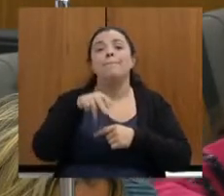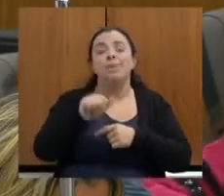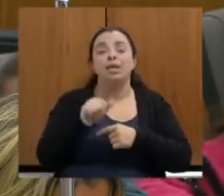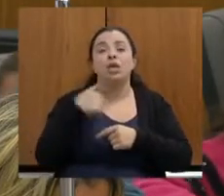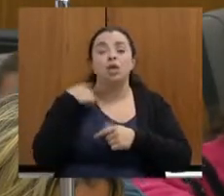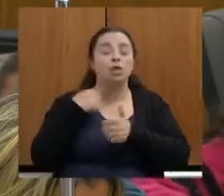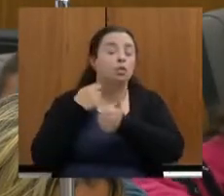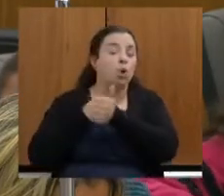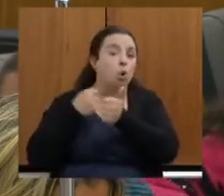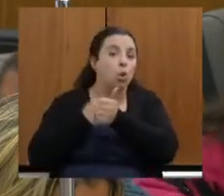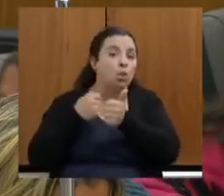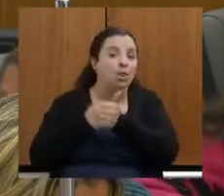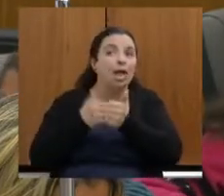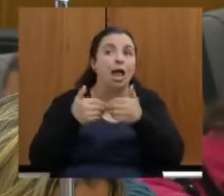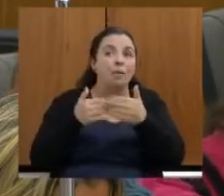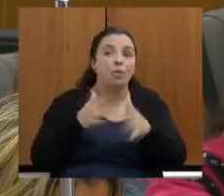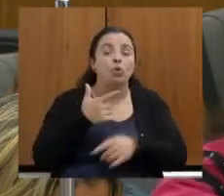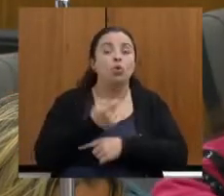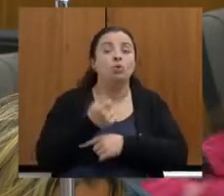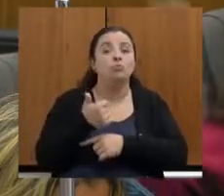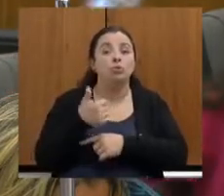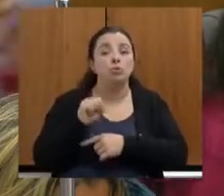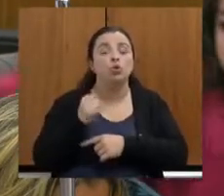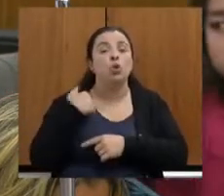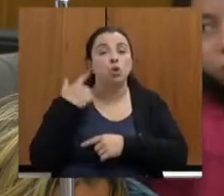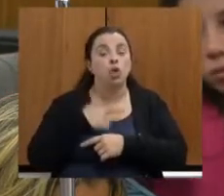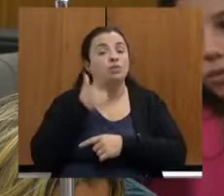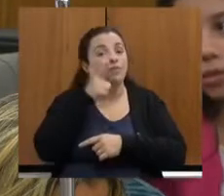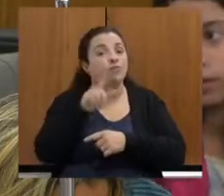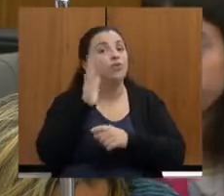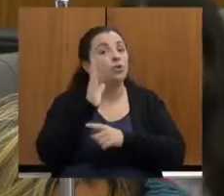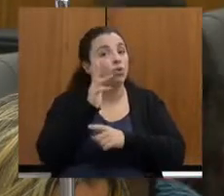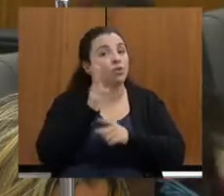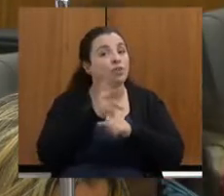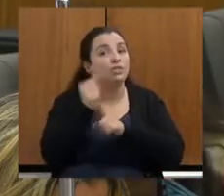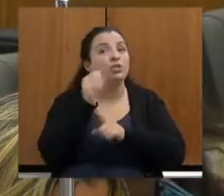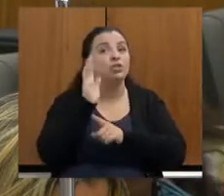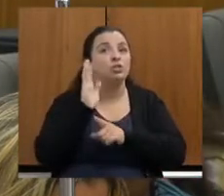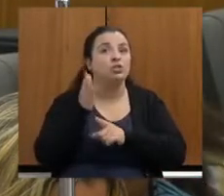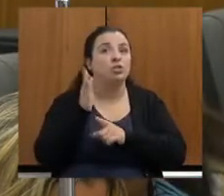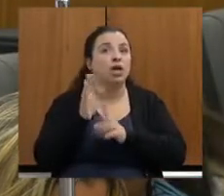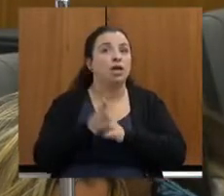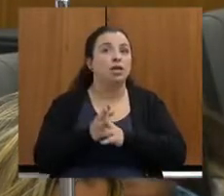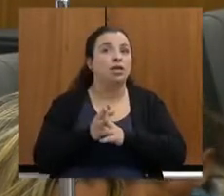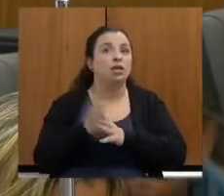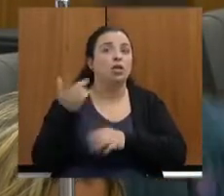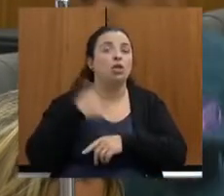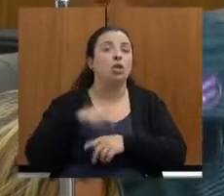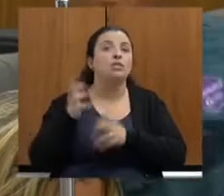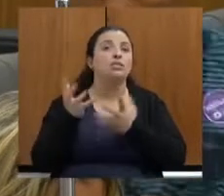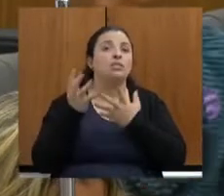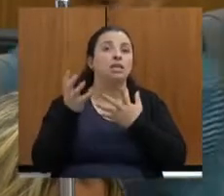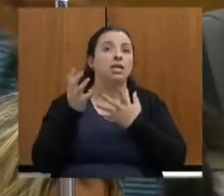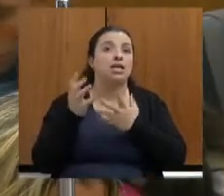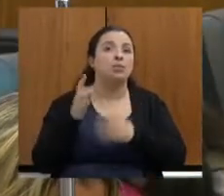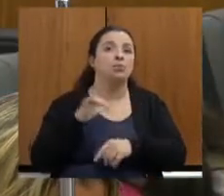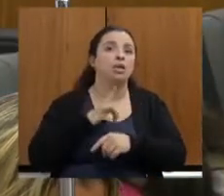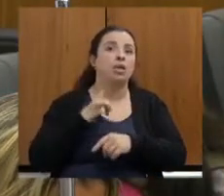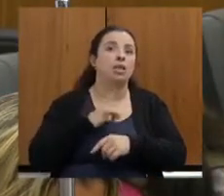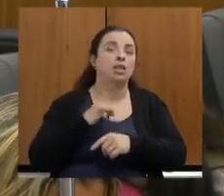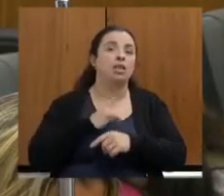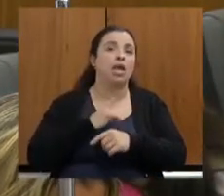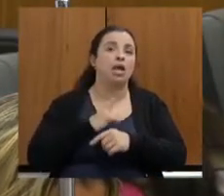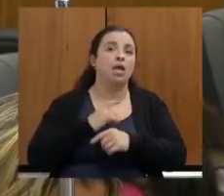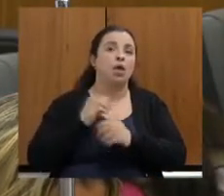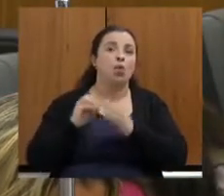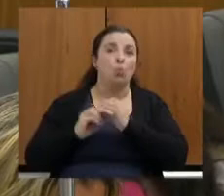2018 que nós ganhamos um abdominal ah bom E nós queremos que passa um cano nas